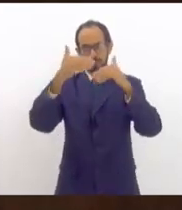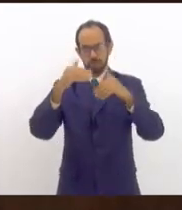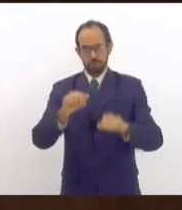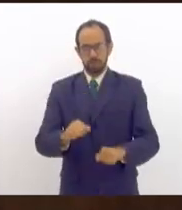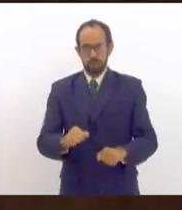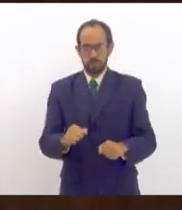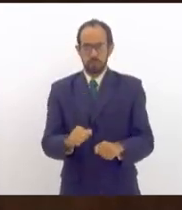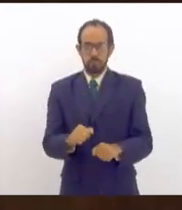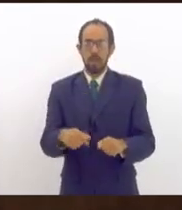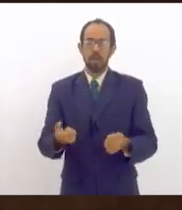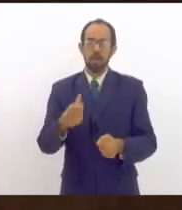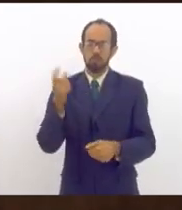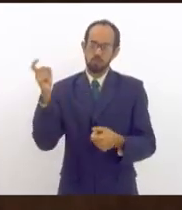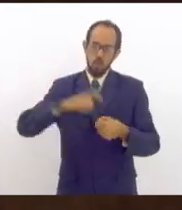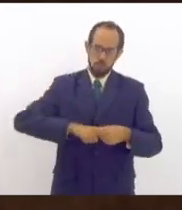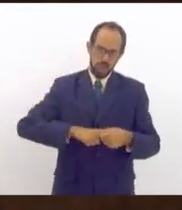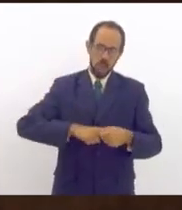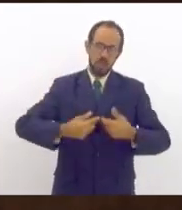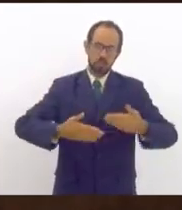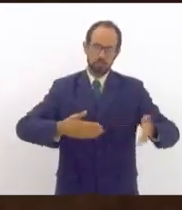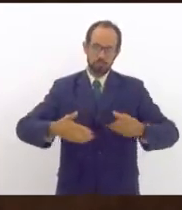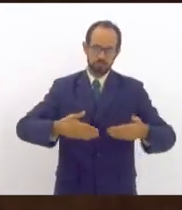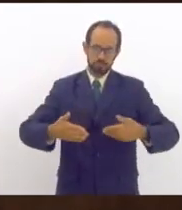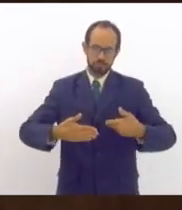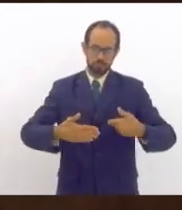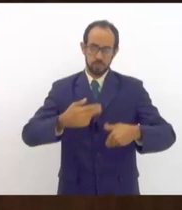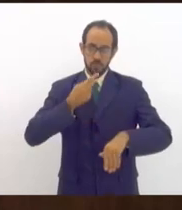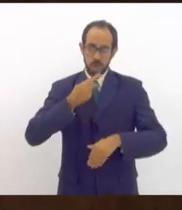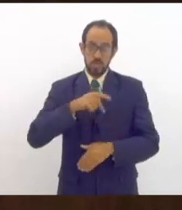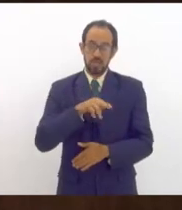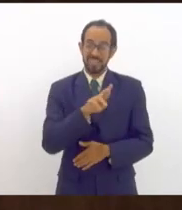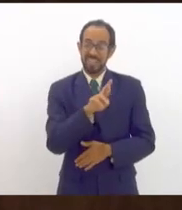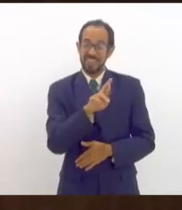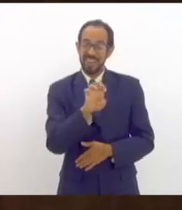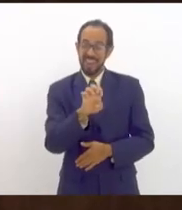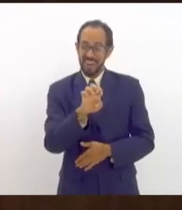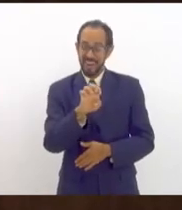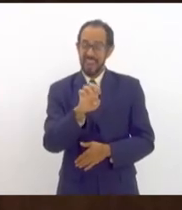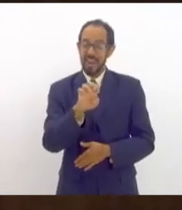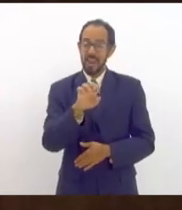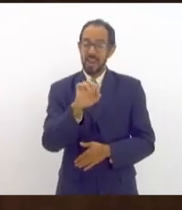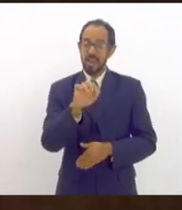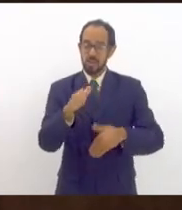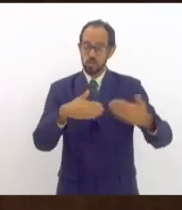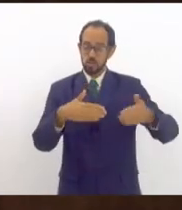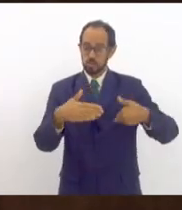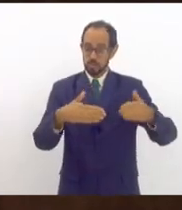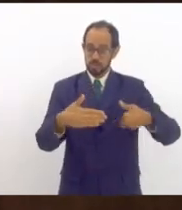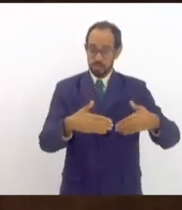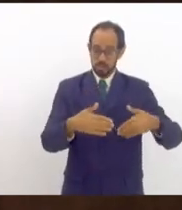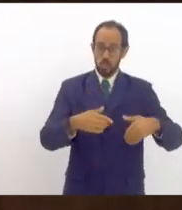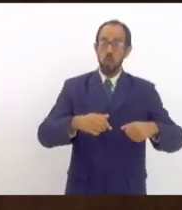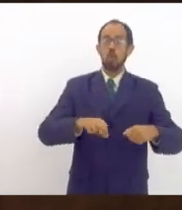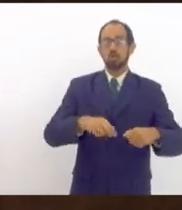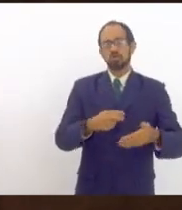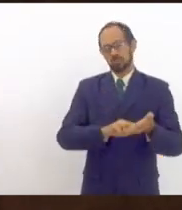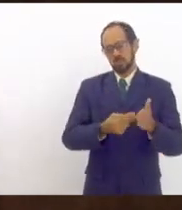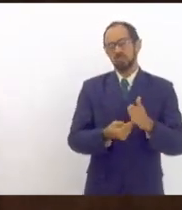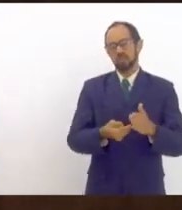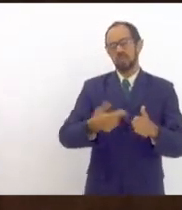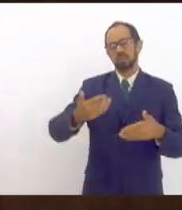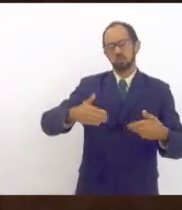por reino industrialização e fala aqui de reindustrialização em Marcos sustentáveis que deve ser um